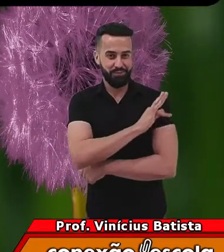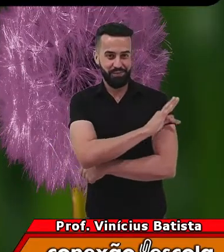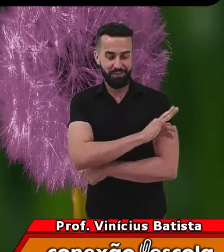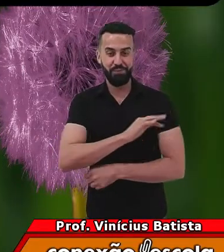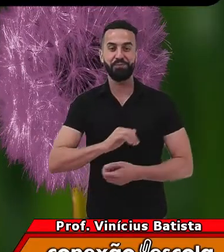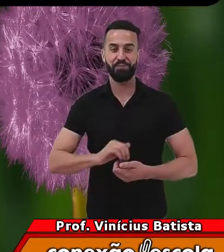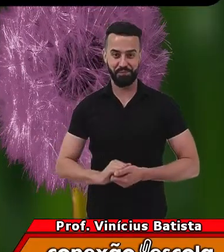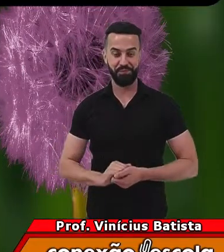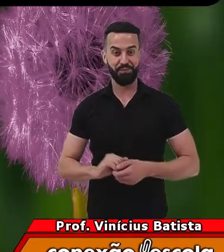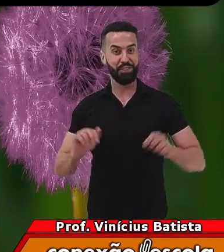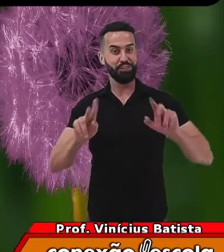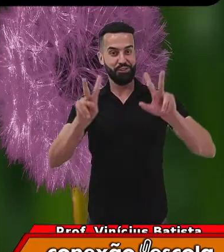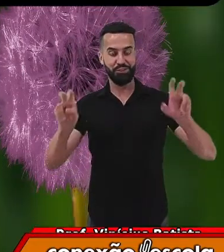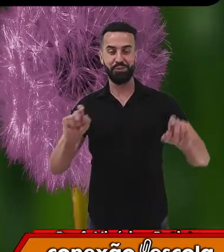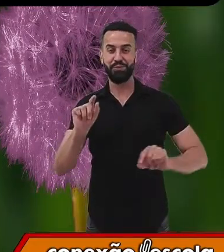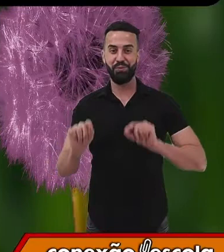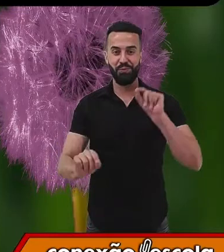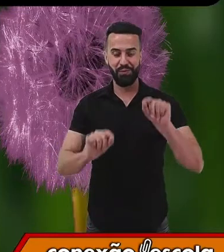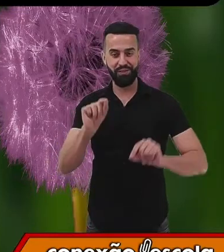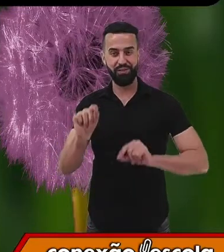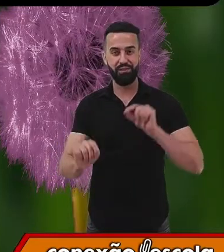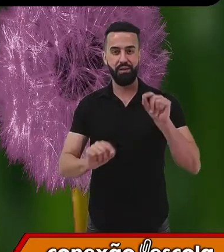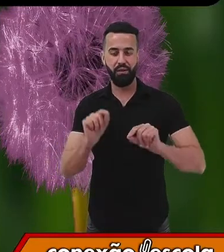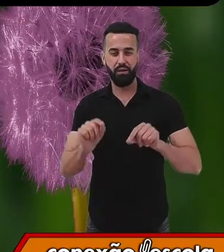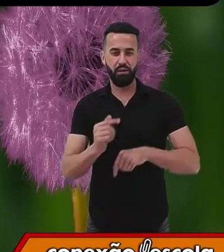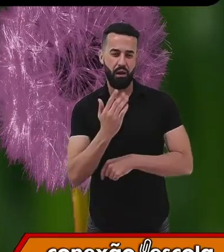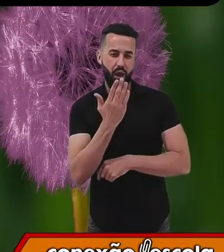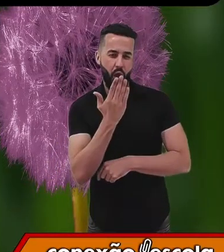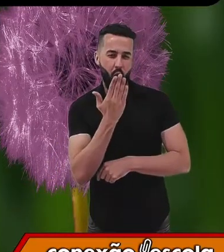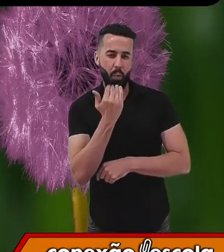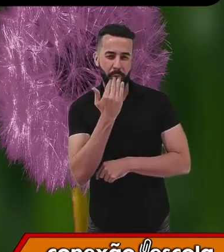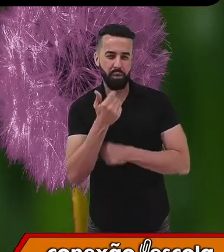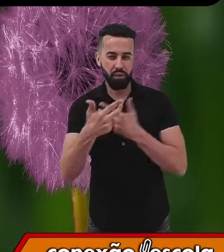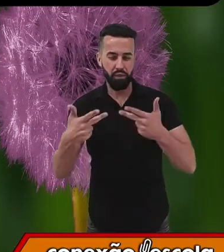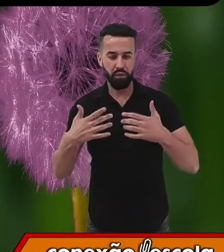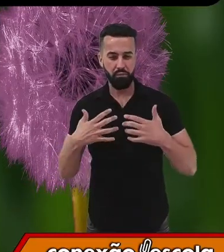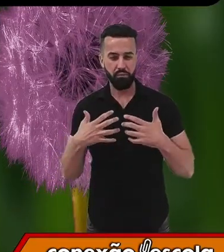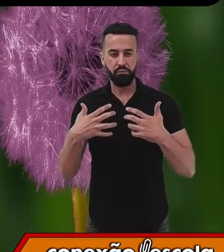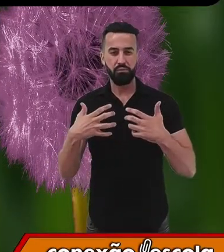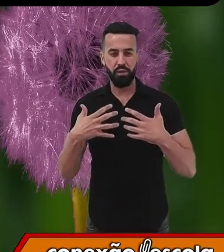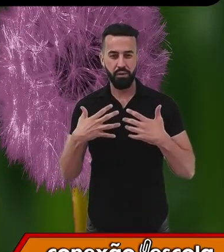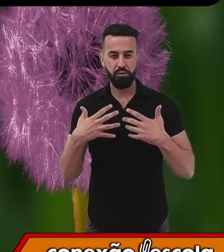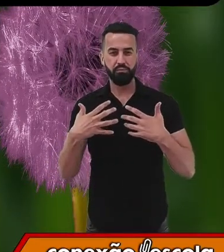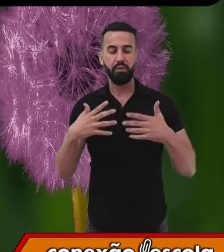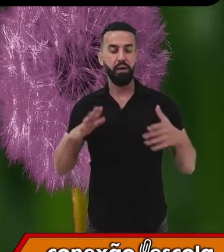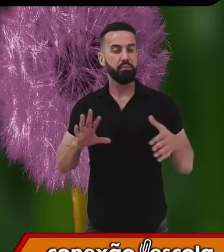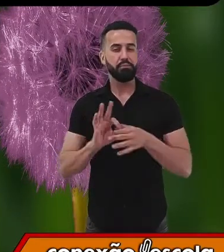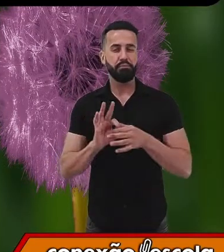da videoaula é o seguinte: por que comemos e respiramos? Vamos lá?